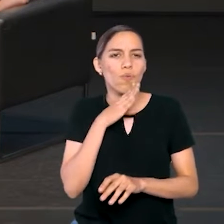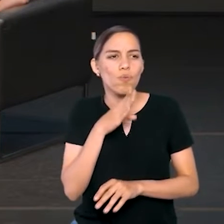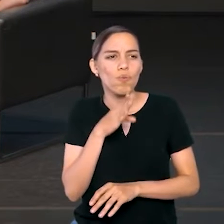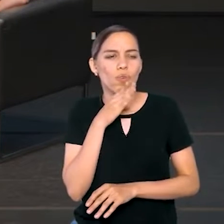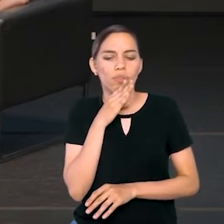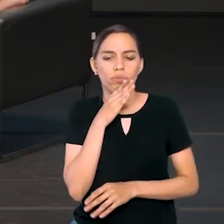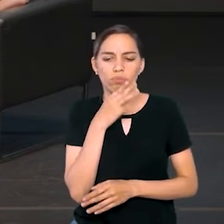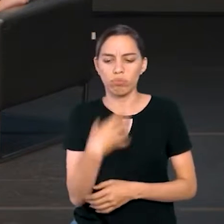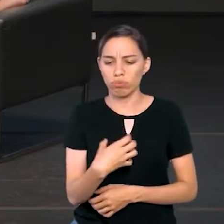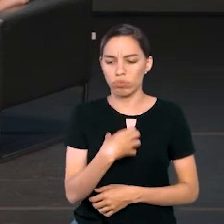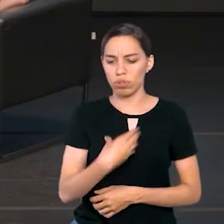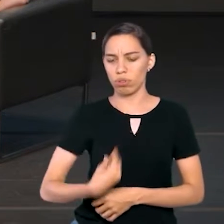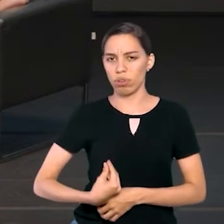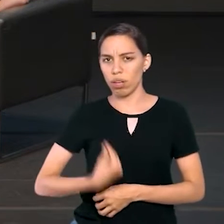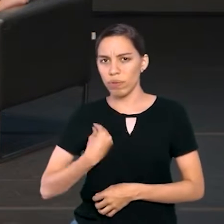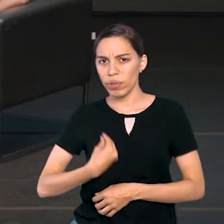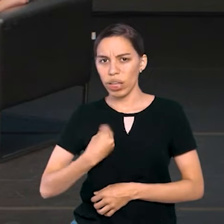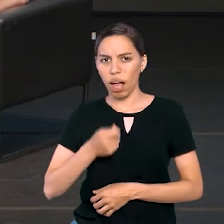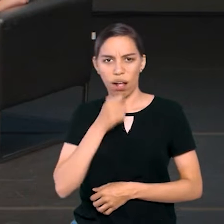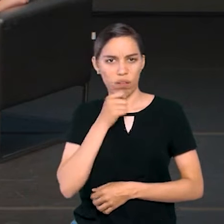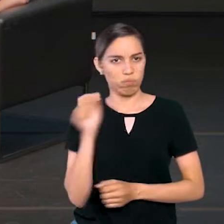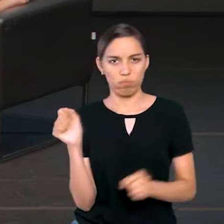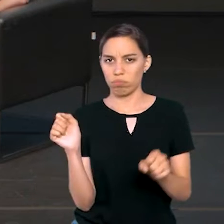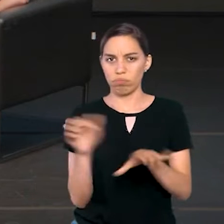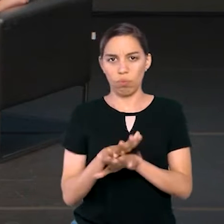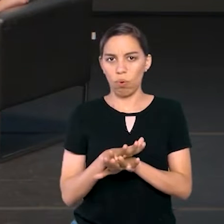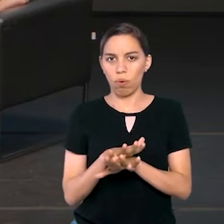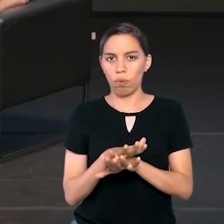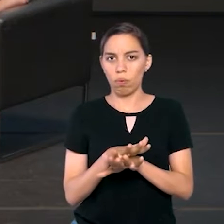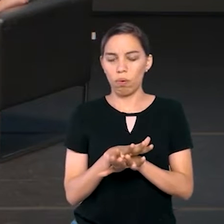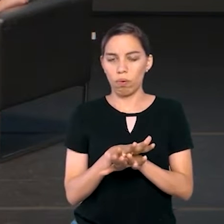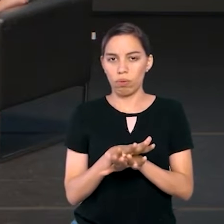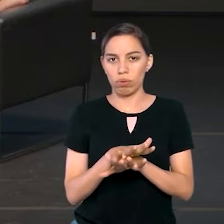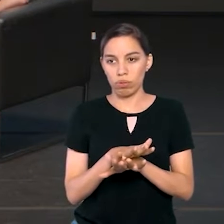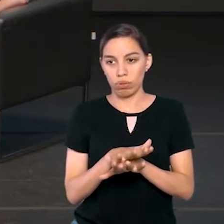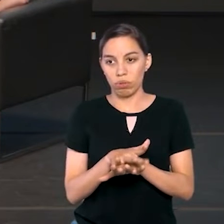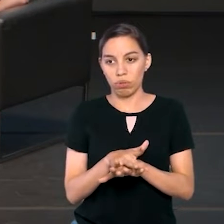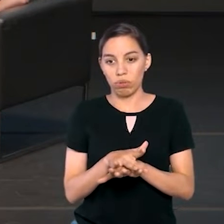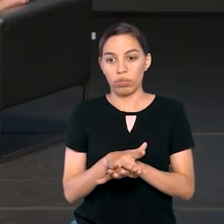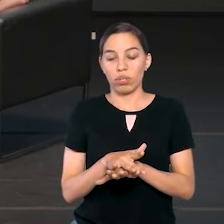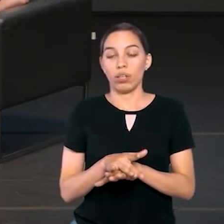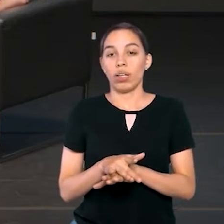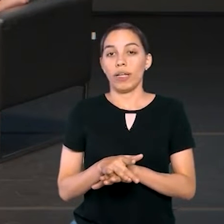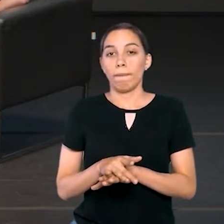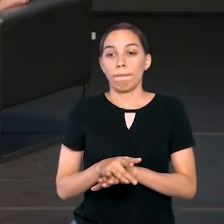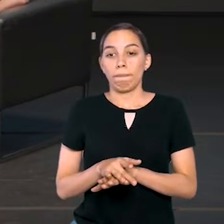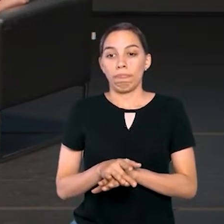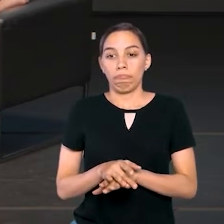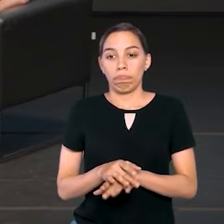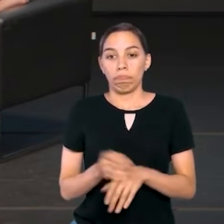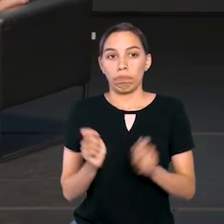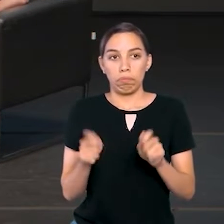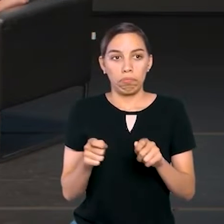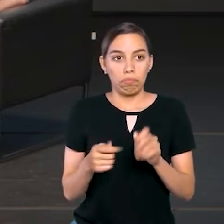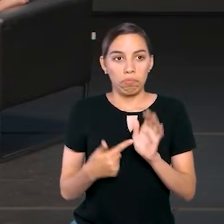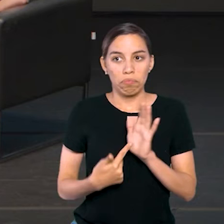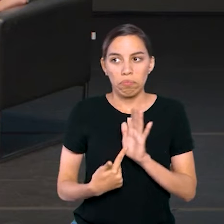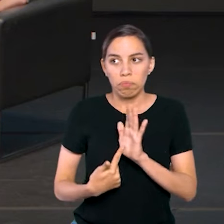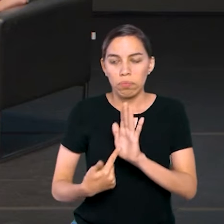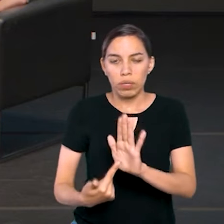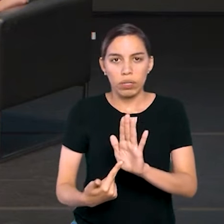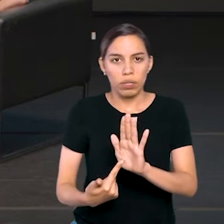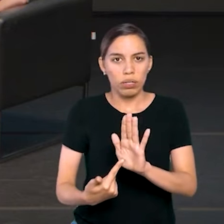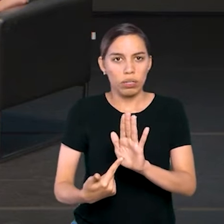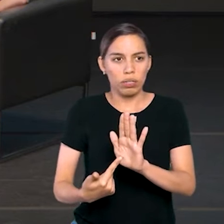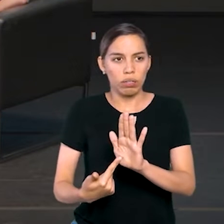modos de vida que não venceu, para subsidiar uma